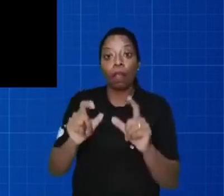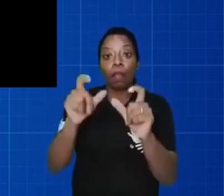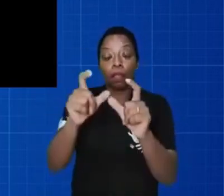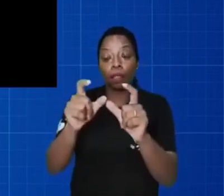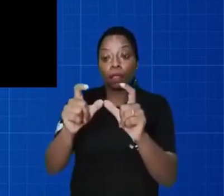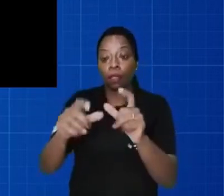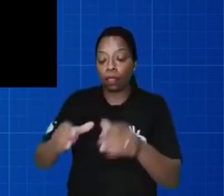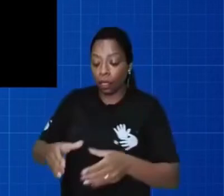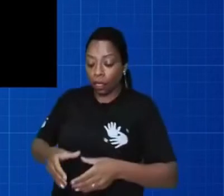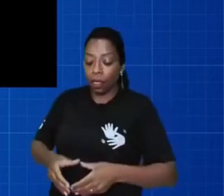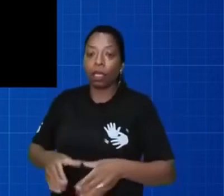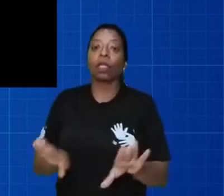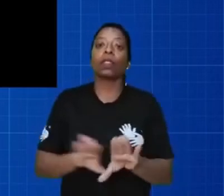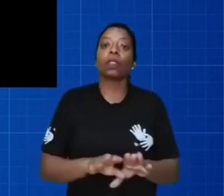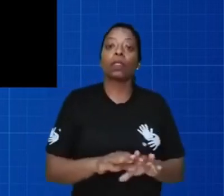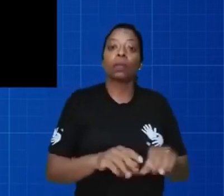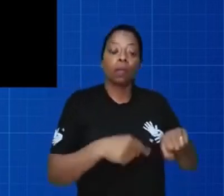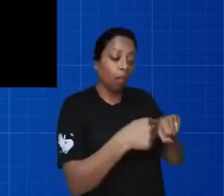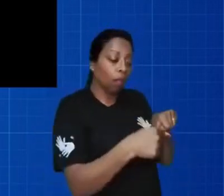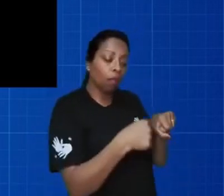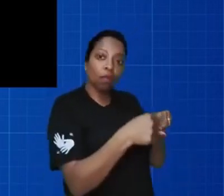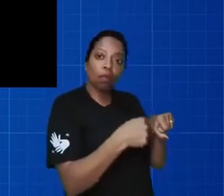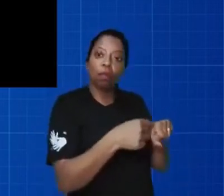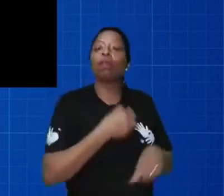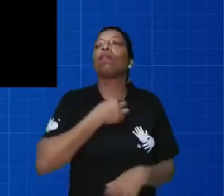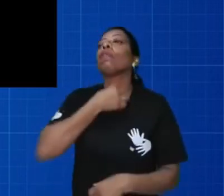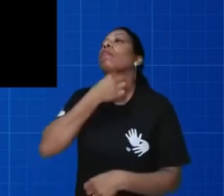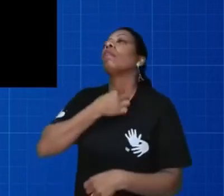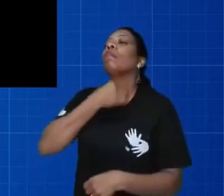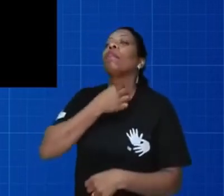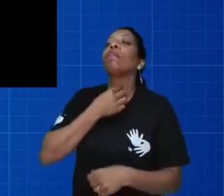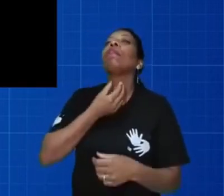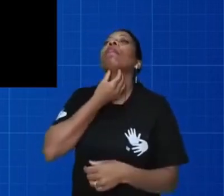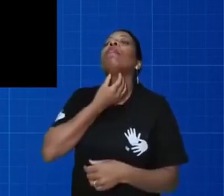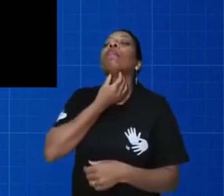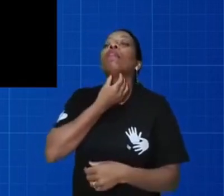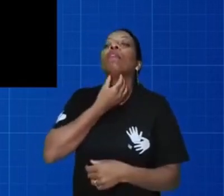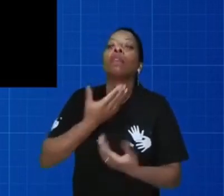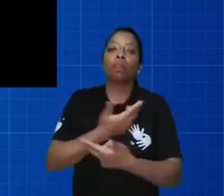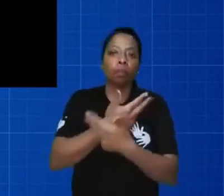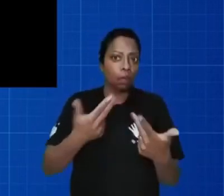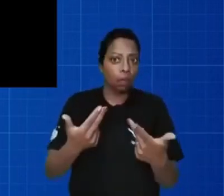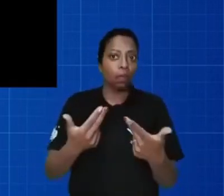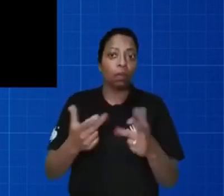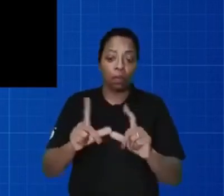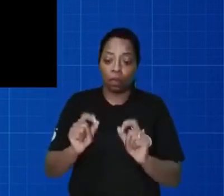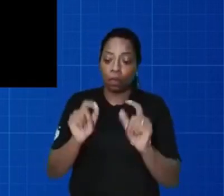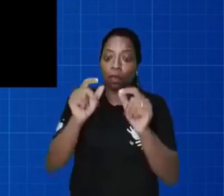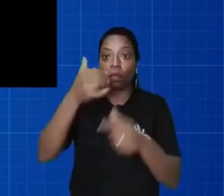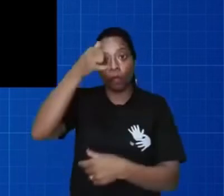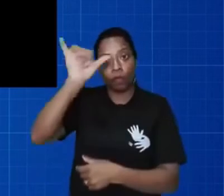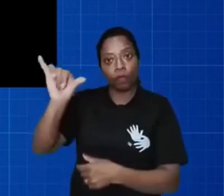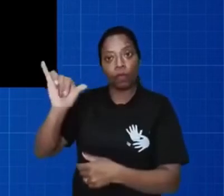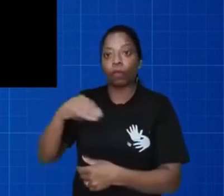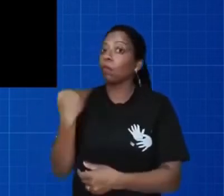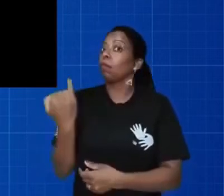Então, é uma vacina bem importante que precisa ser tomada. febre amarela. Então, nem toda proteção depende